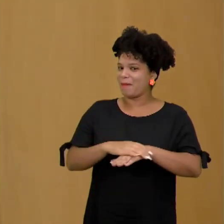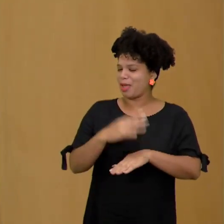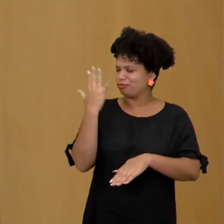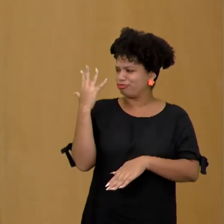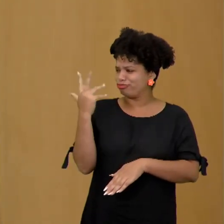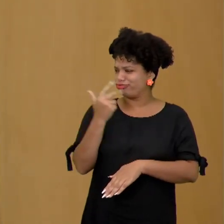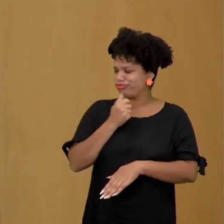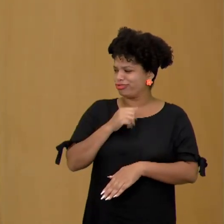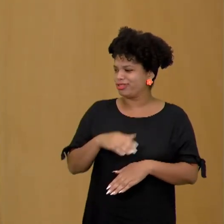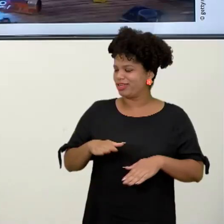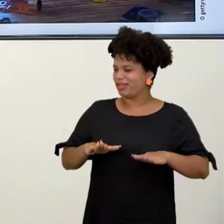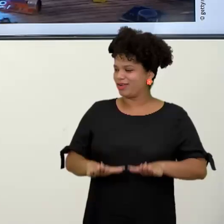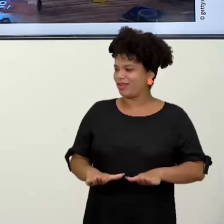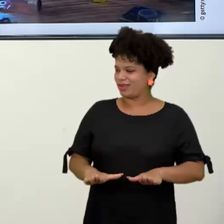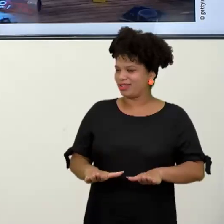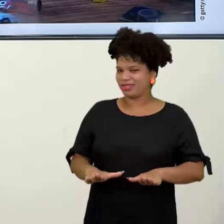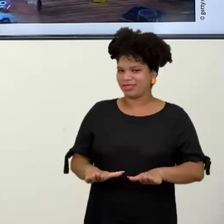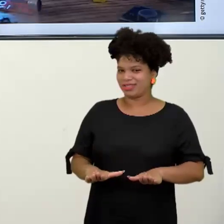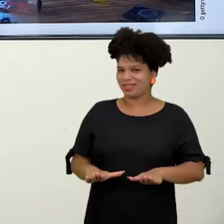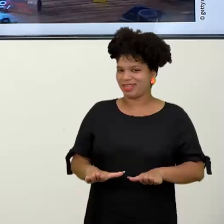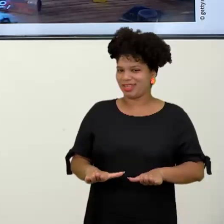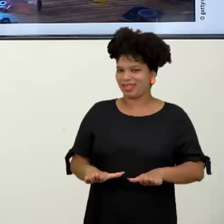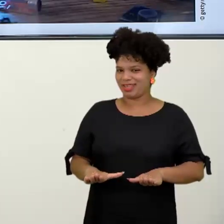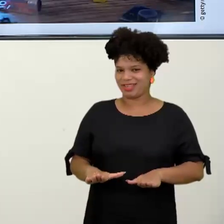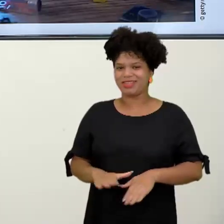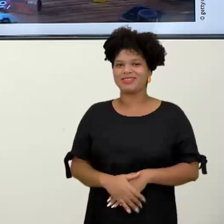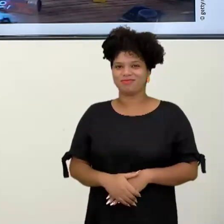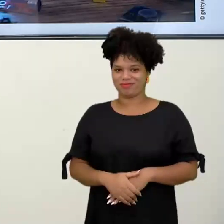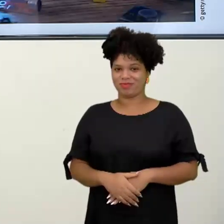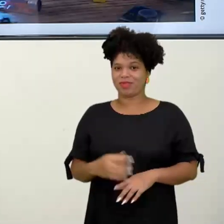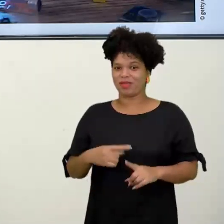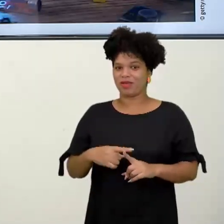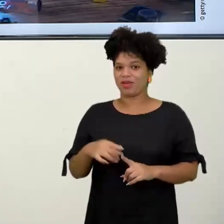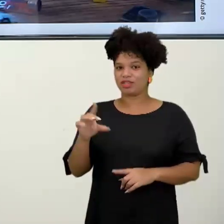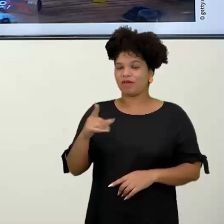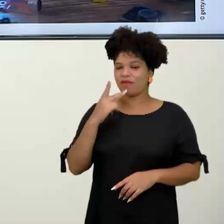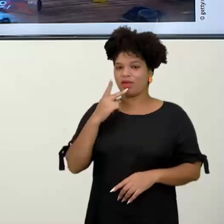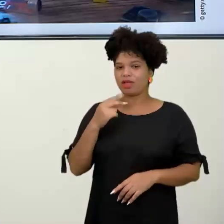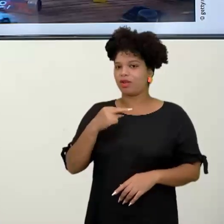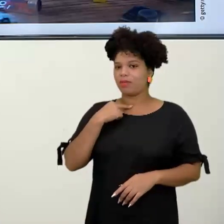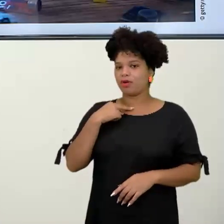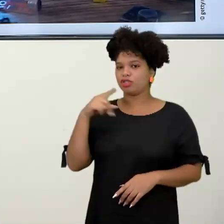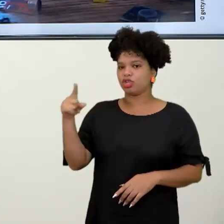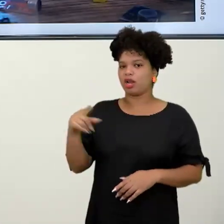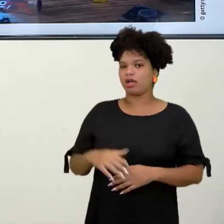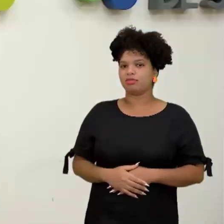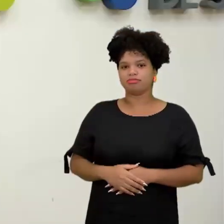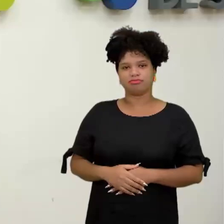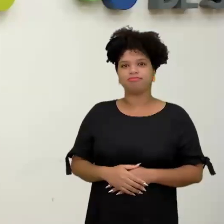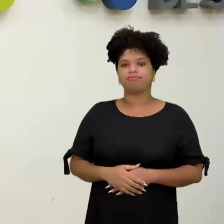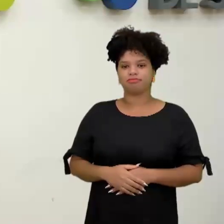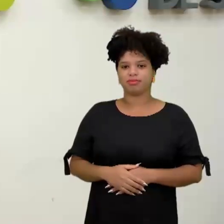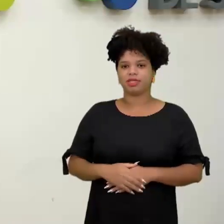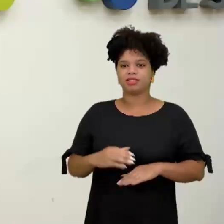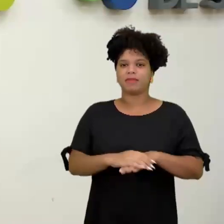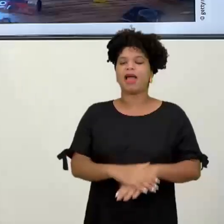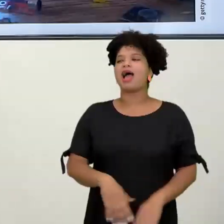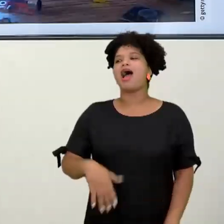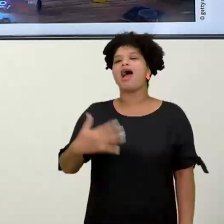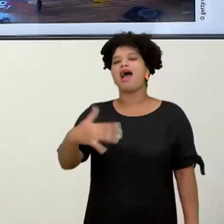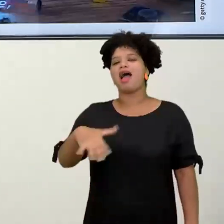decorada, senão eu ia estar muito a mais com essa meia aqui. Porque o diretor falou que não pode pisar no chroma key de sapato. Você já falou o segredo da